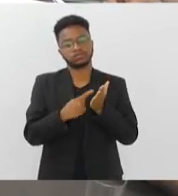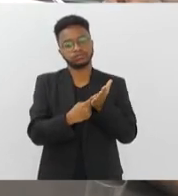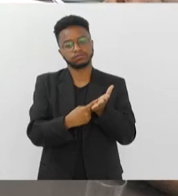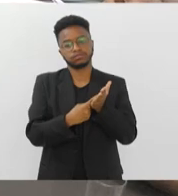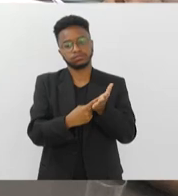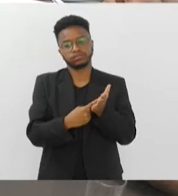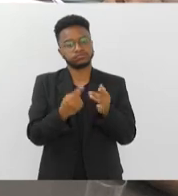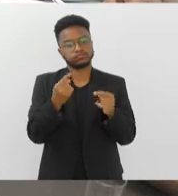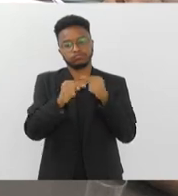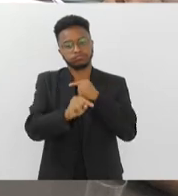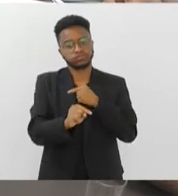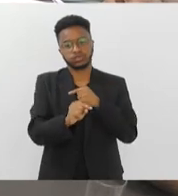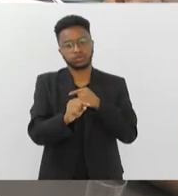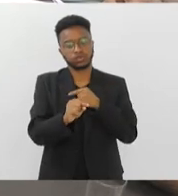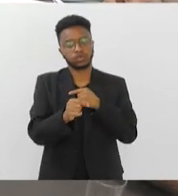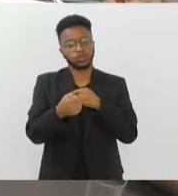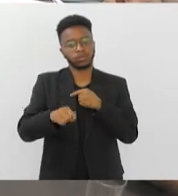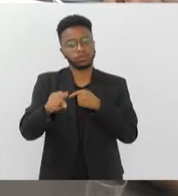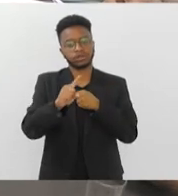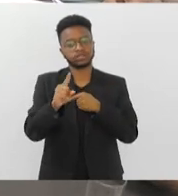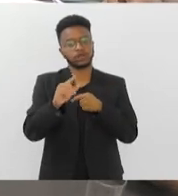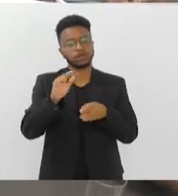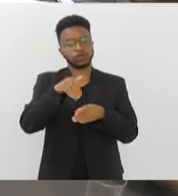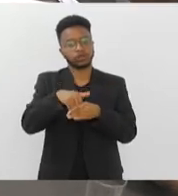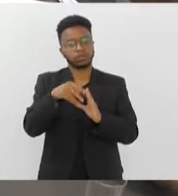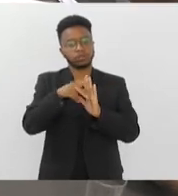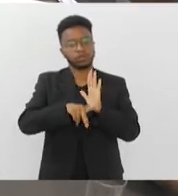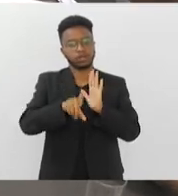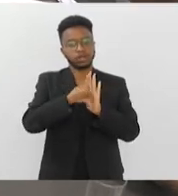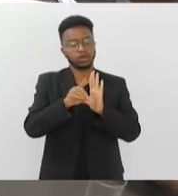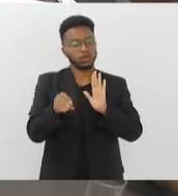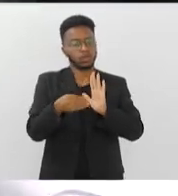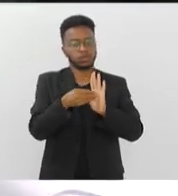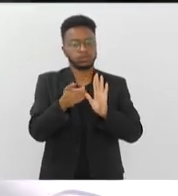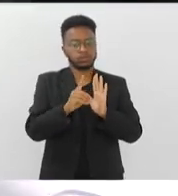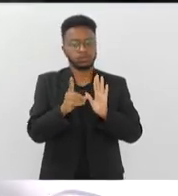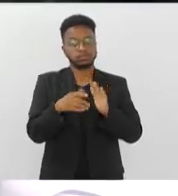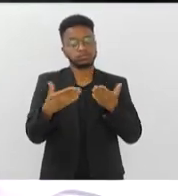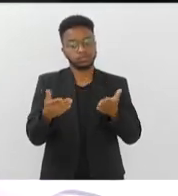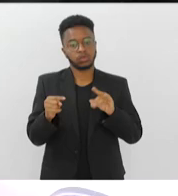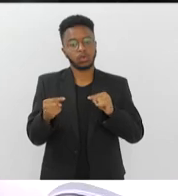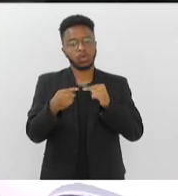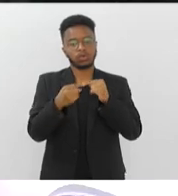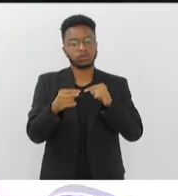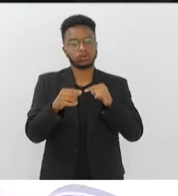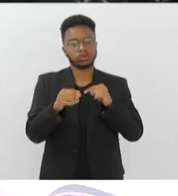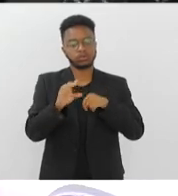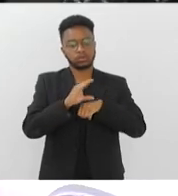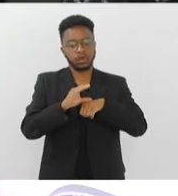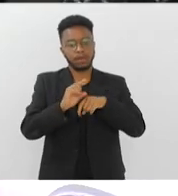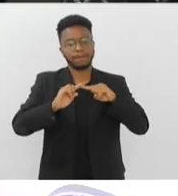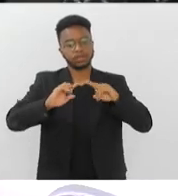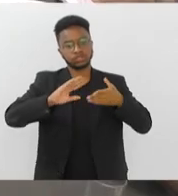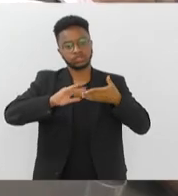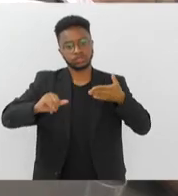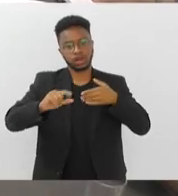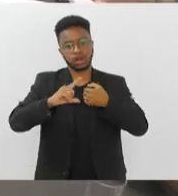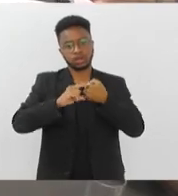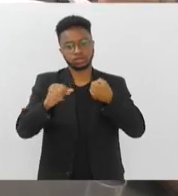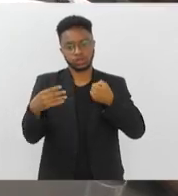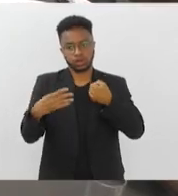não carece de botar em projeto de lei. Então, constitucionalidade com emenda supressiva, artigo 4º. Deputado Luiz Paulo, eu